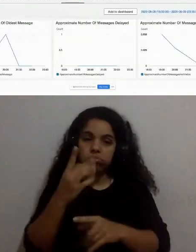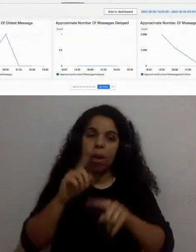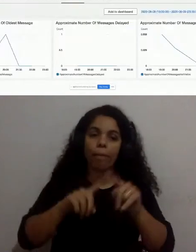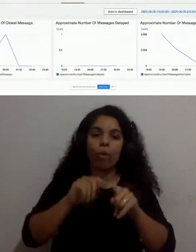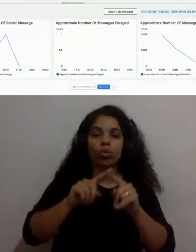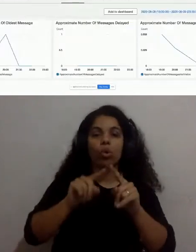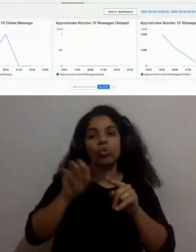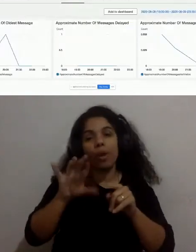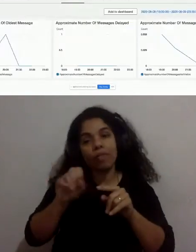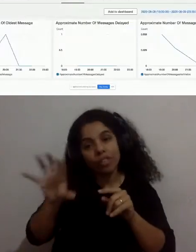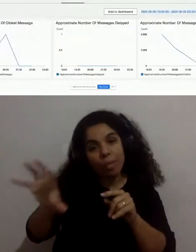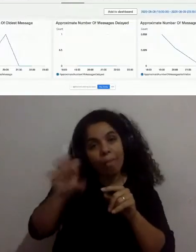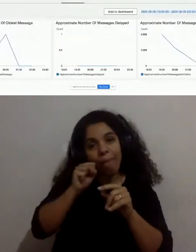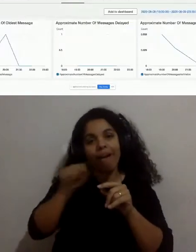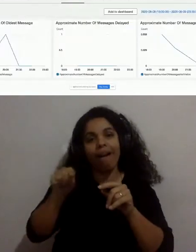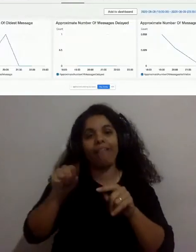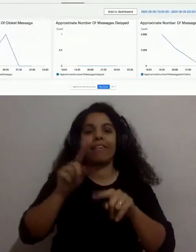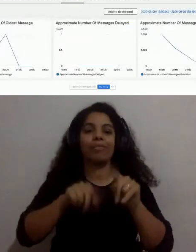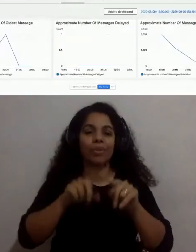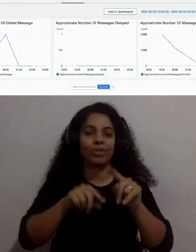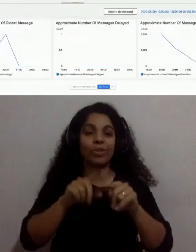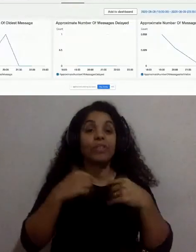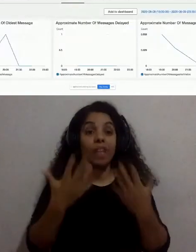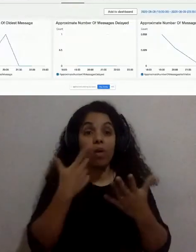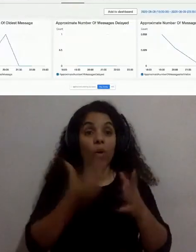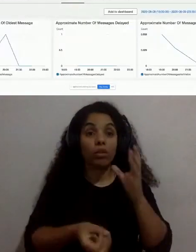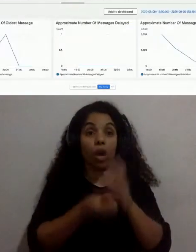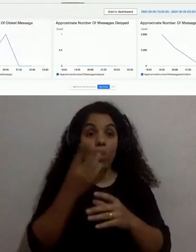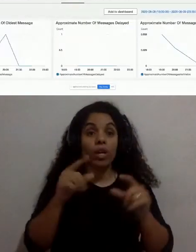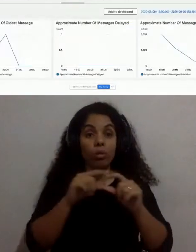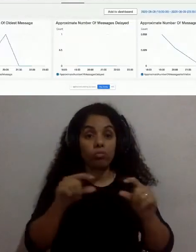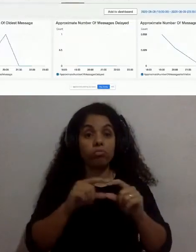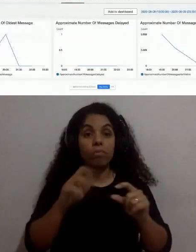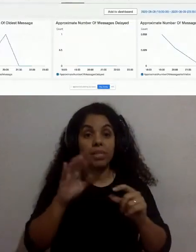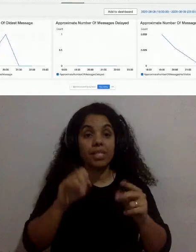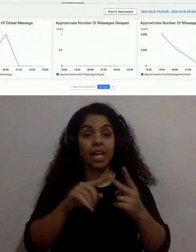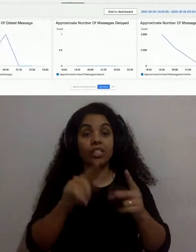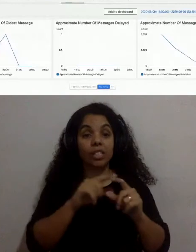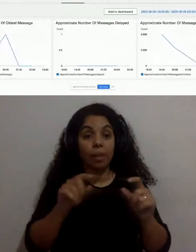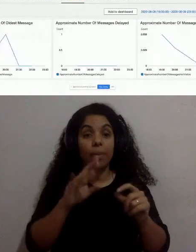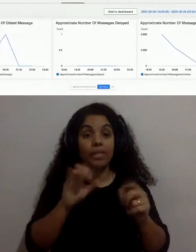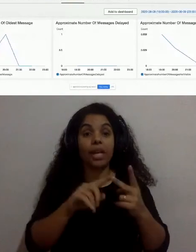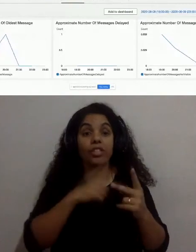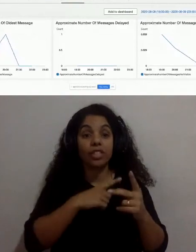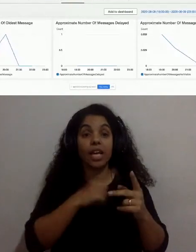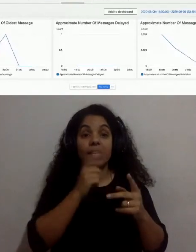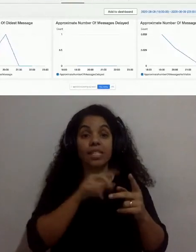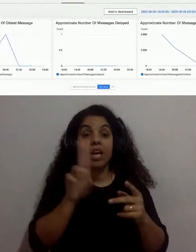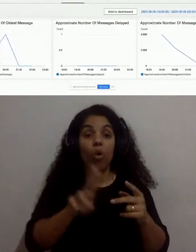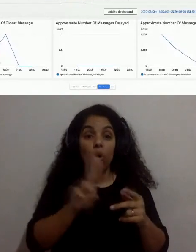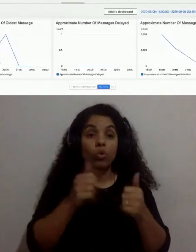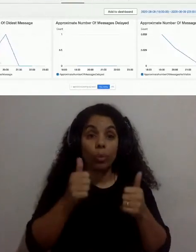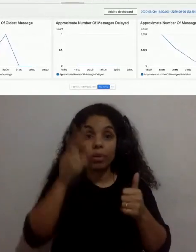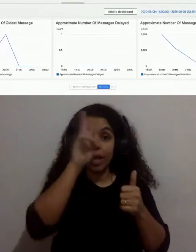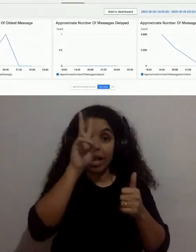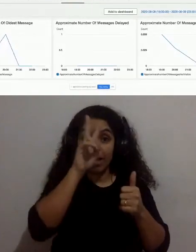de pegar aquele produto. Então, quando eu crio essas mensagens ela tem que ser consumida. Lembrando